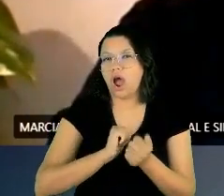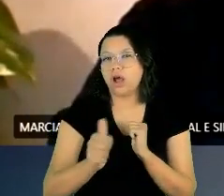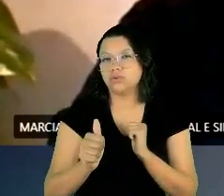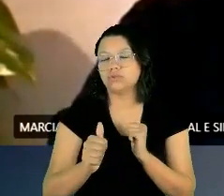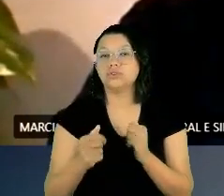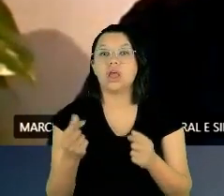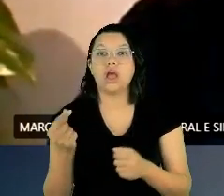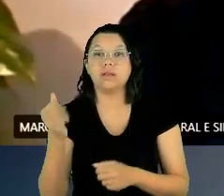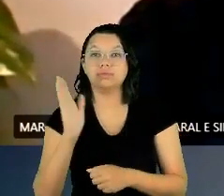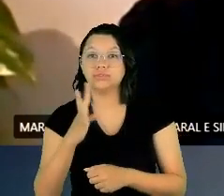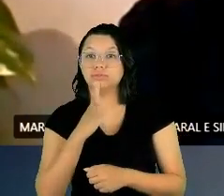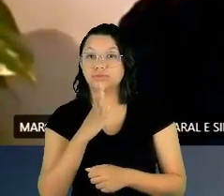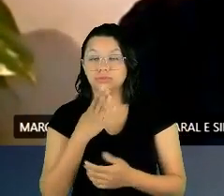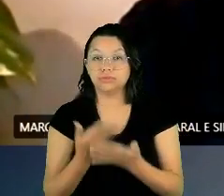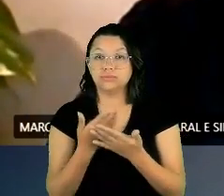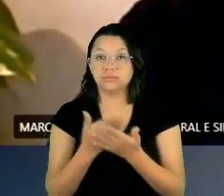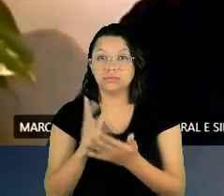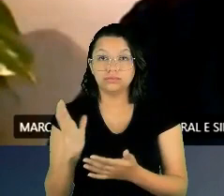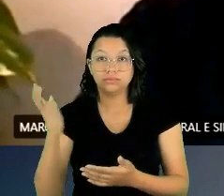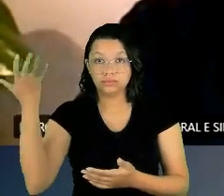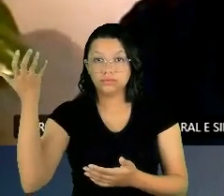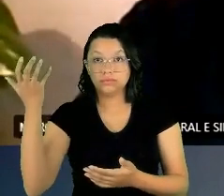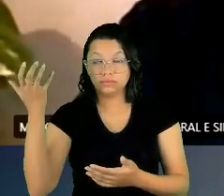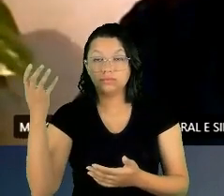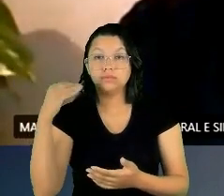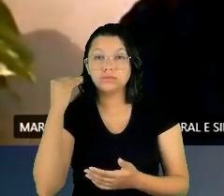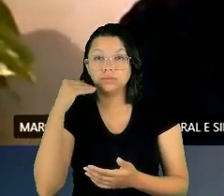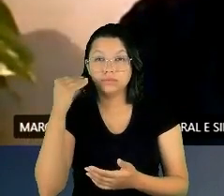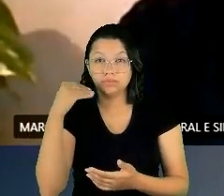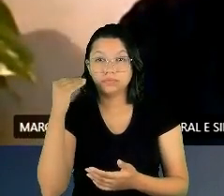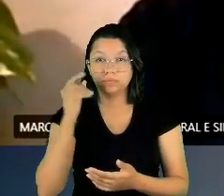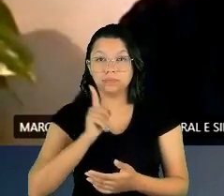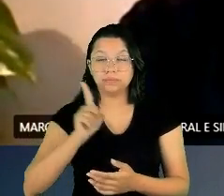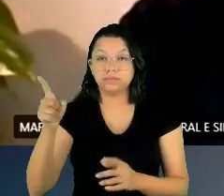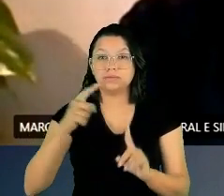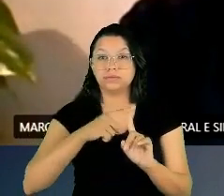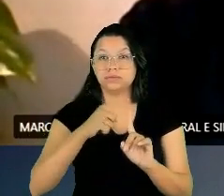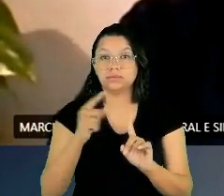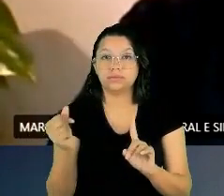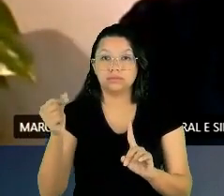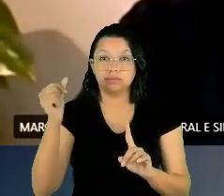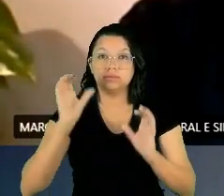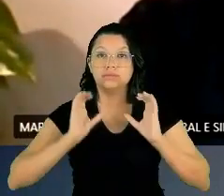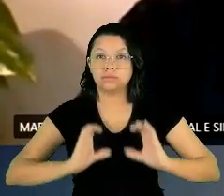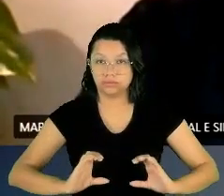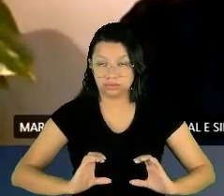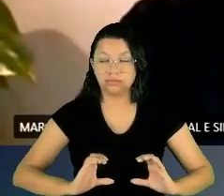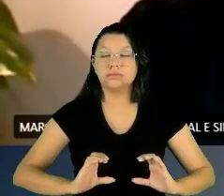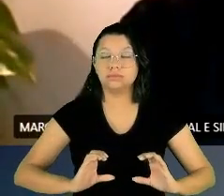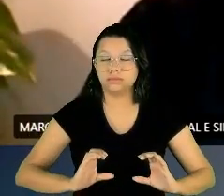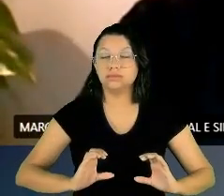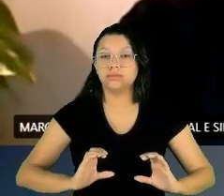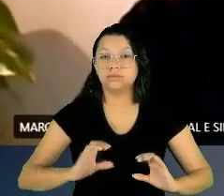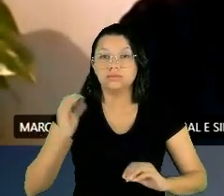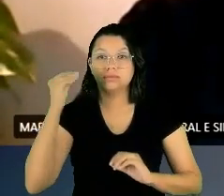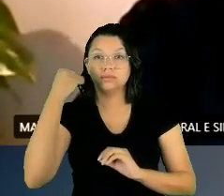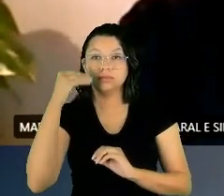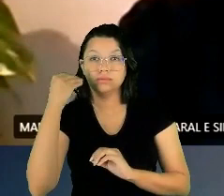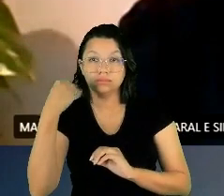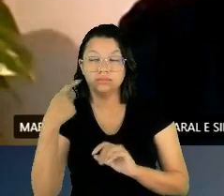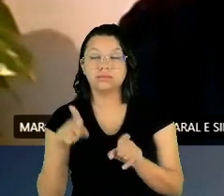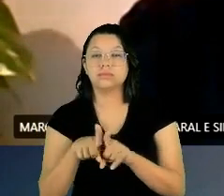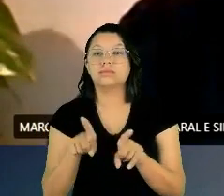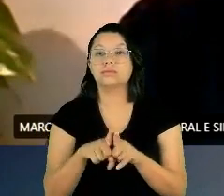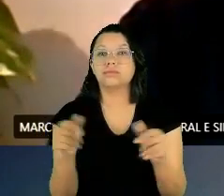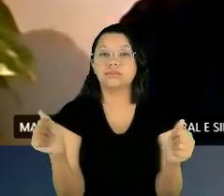jogos econômicos já conhecidos, né, para estudos de tomada de decisão experimental, lá do modelo da economia comportamental, da